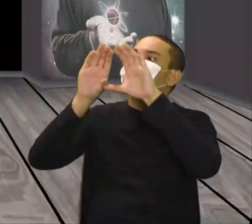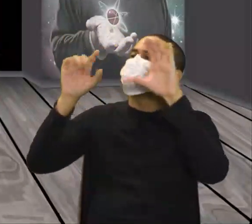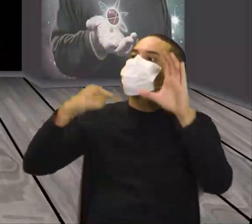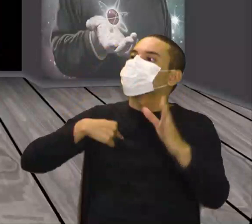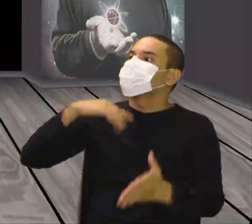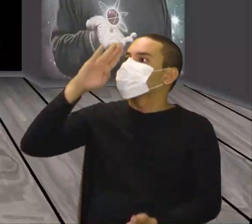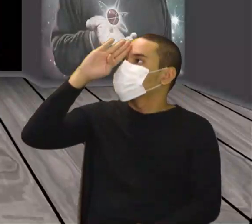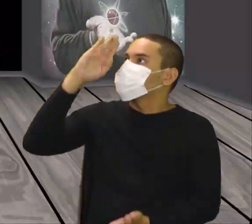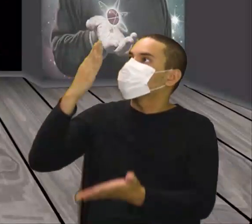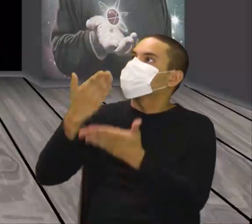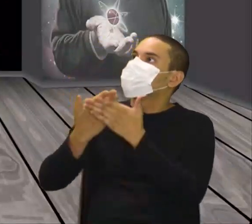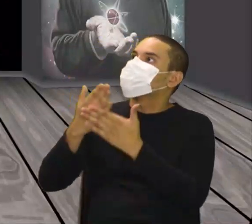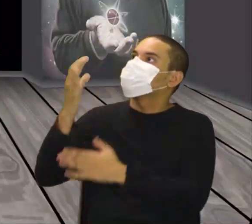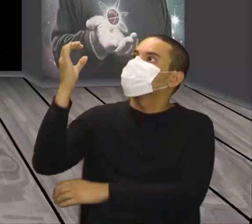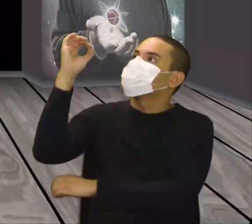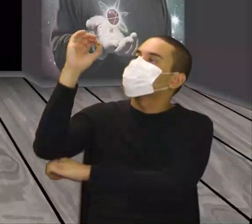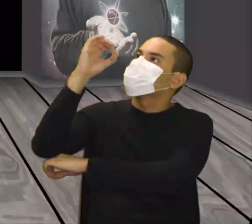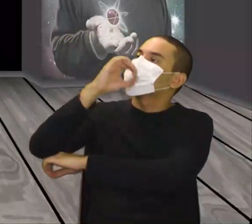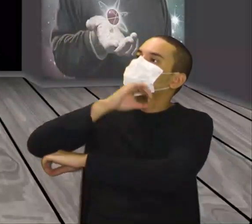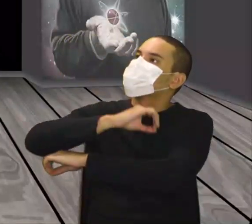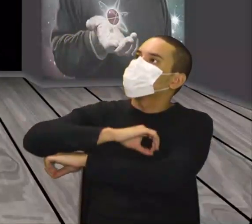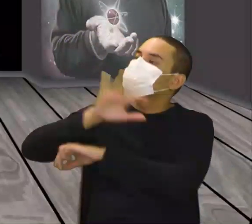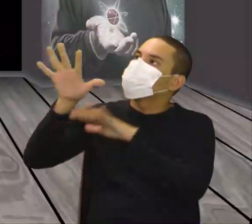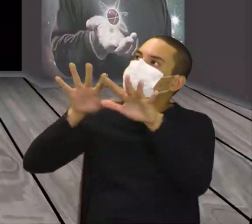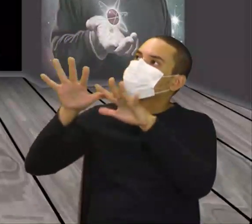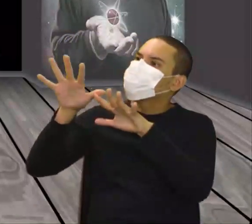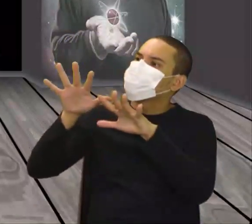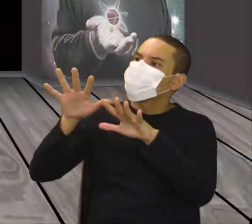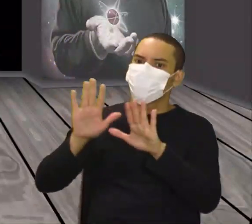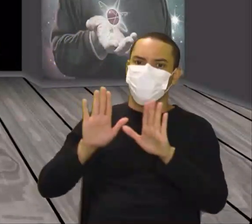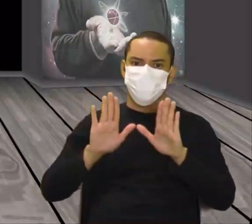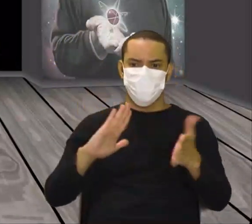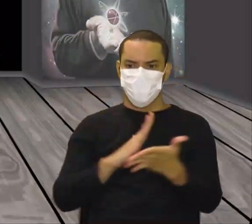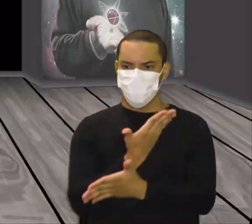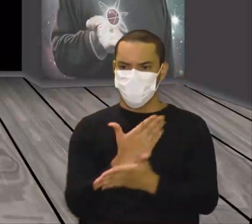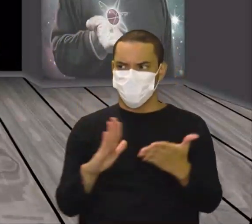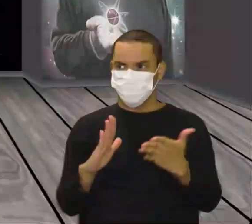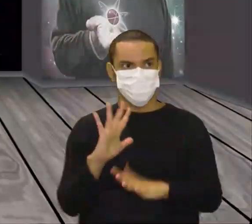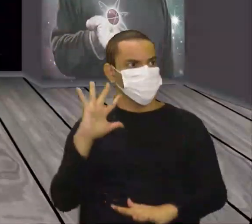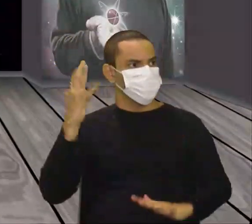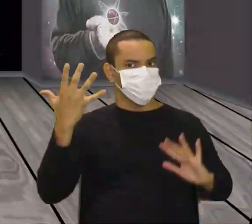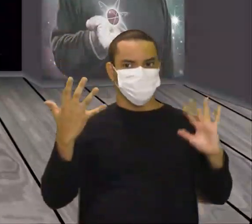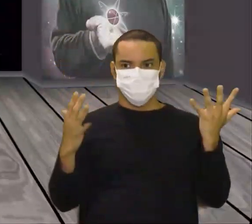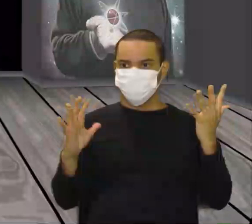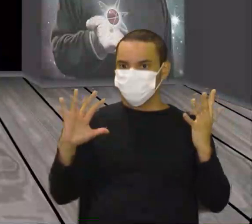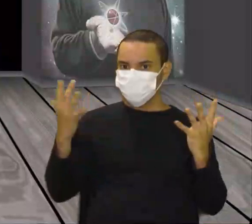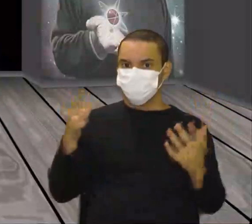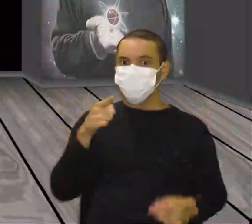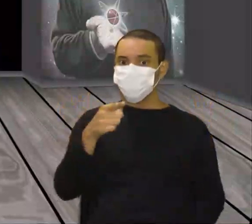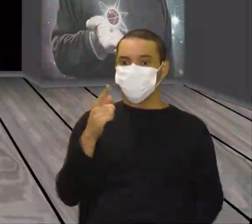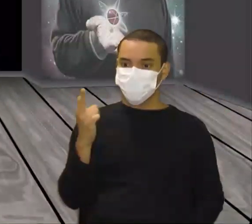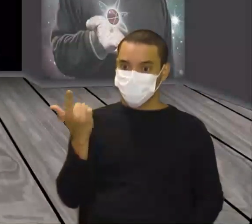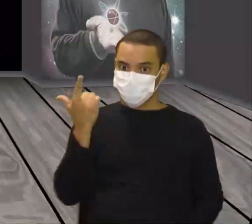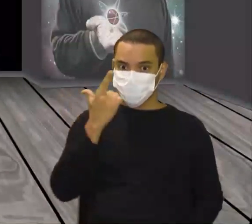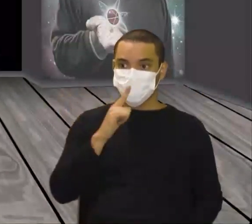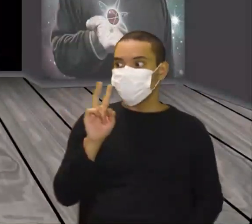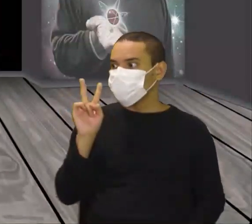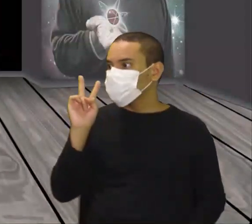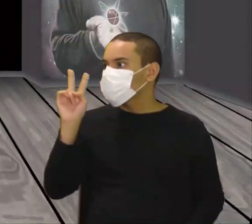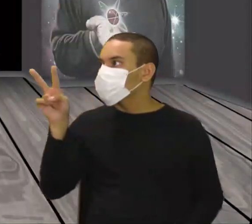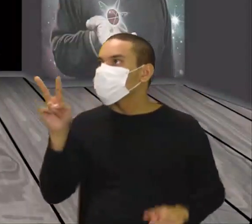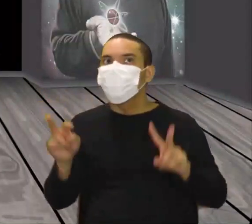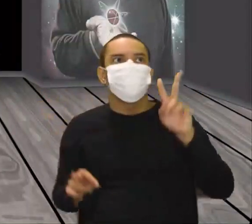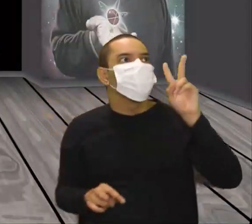que o sol que está se movendo. Só que alguns fenômenos você consegue